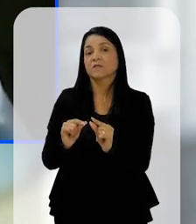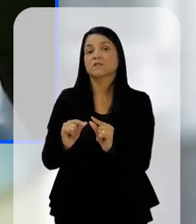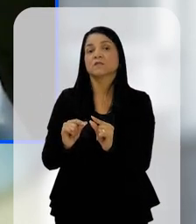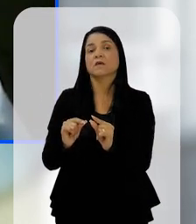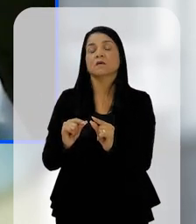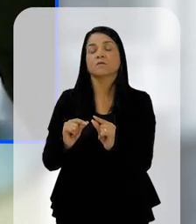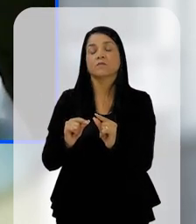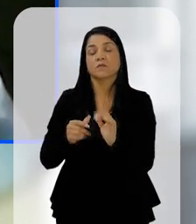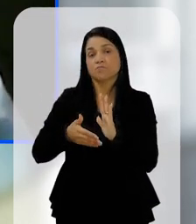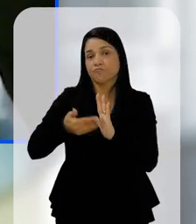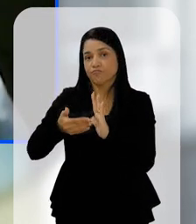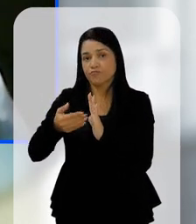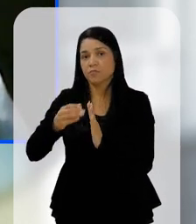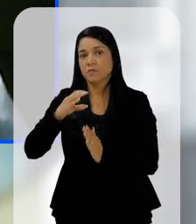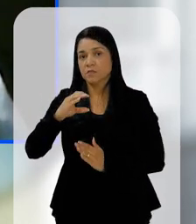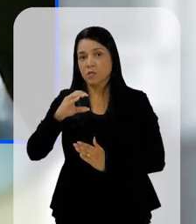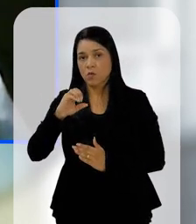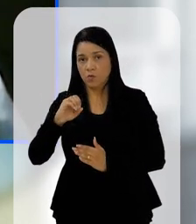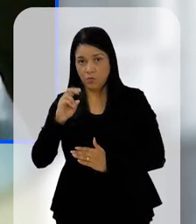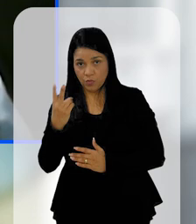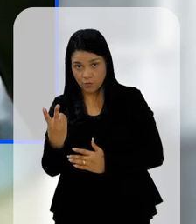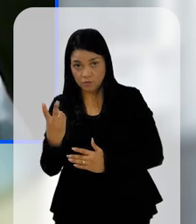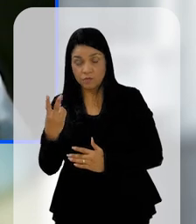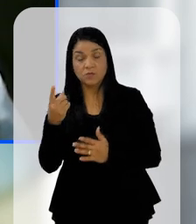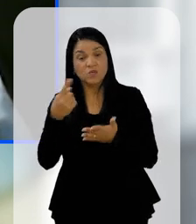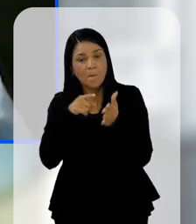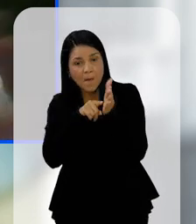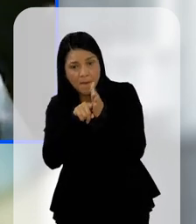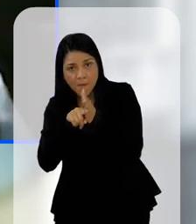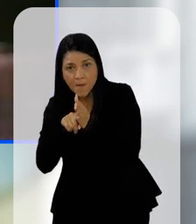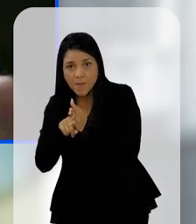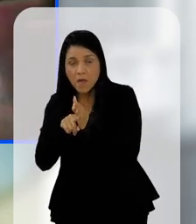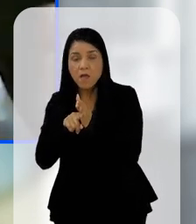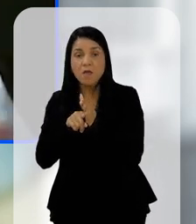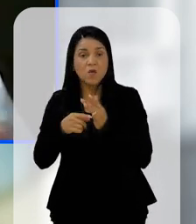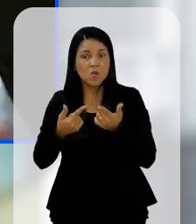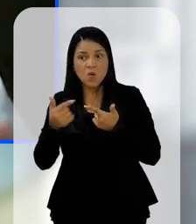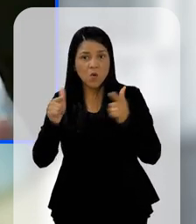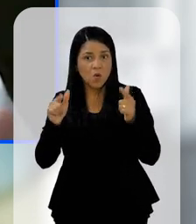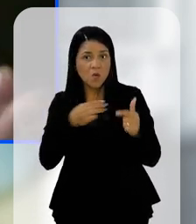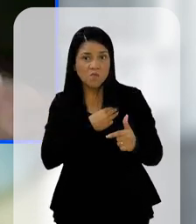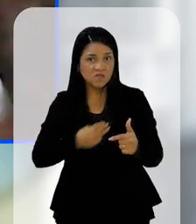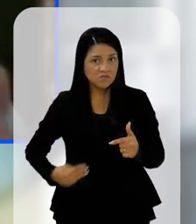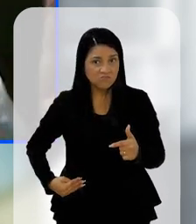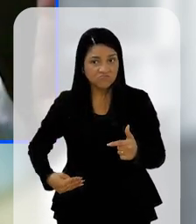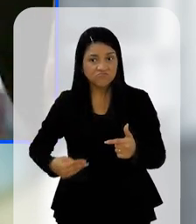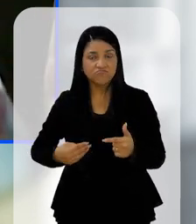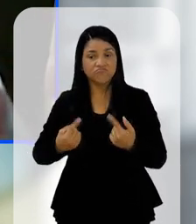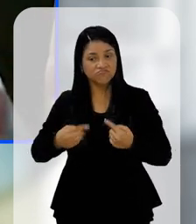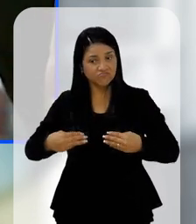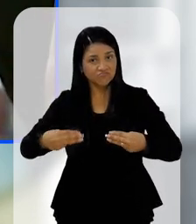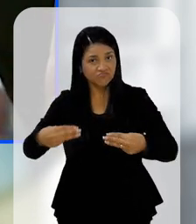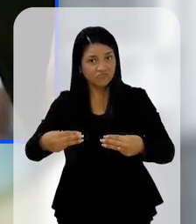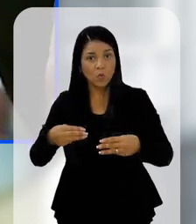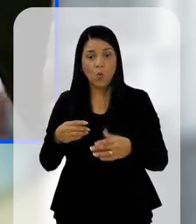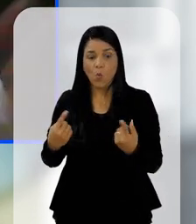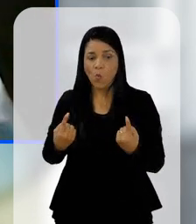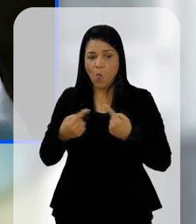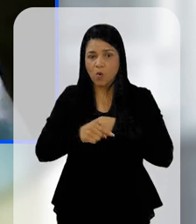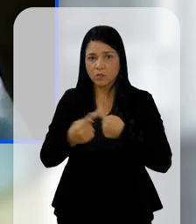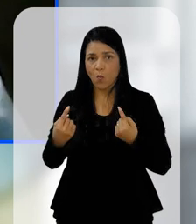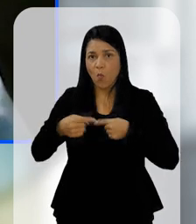emissões de carbono. Quando a gente começou a levantar esse ponto, todos os outros ministérios eram contra, cada um por uma razão